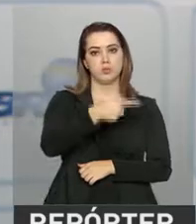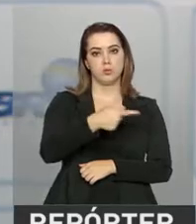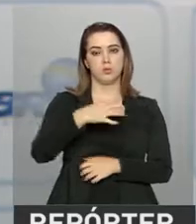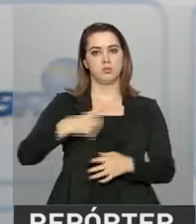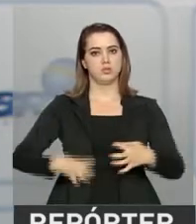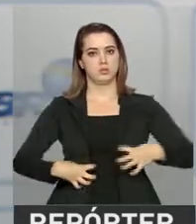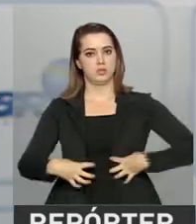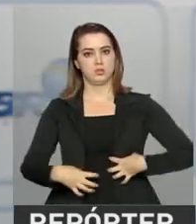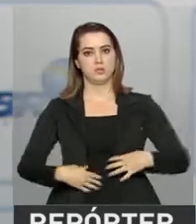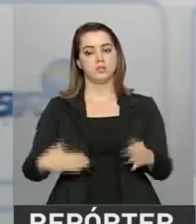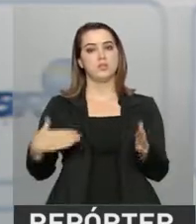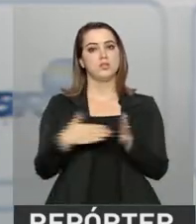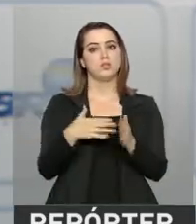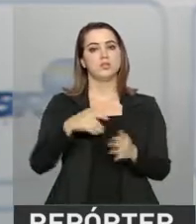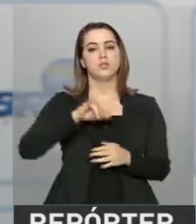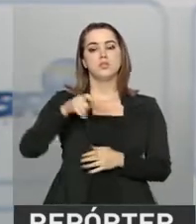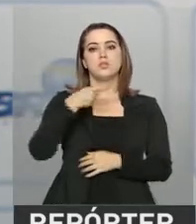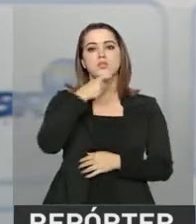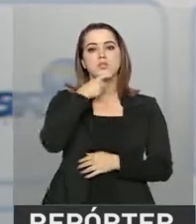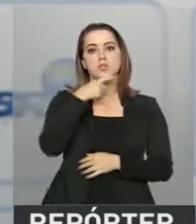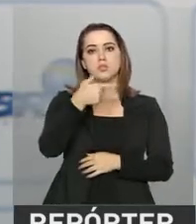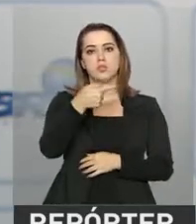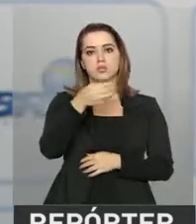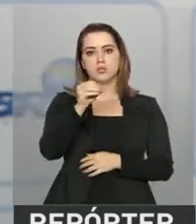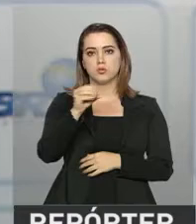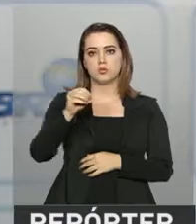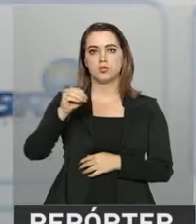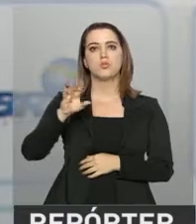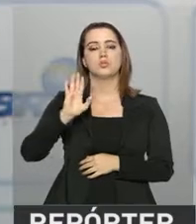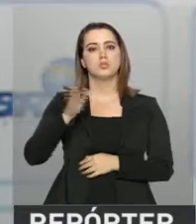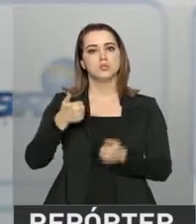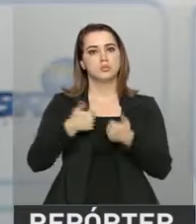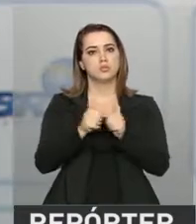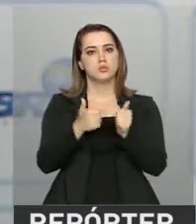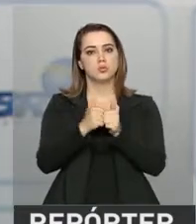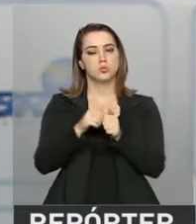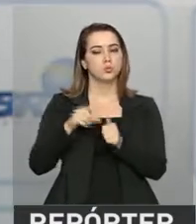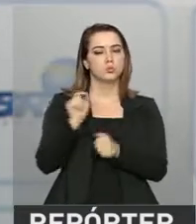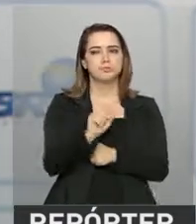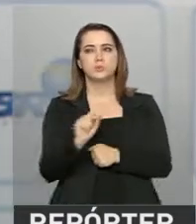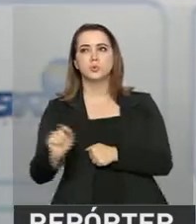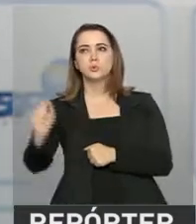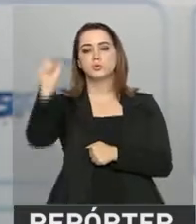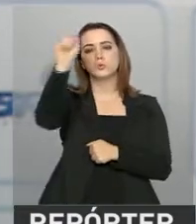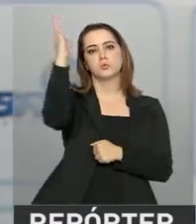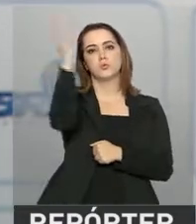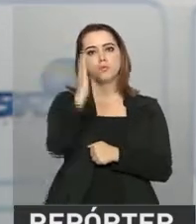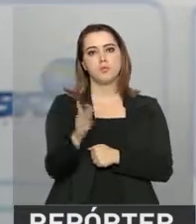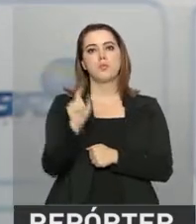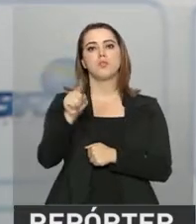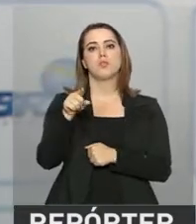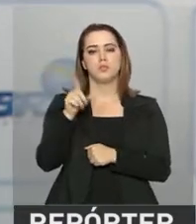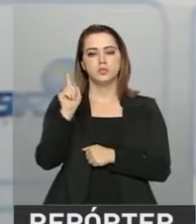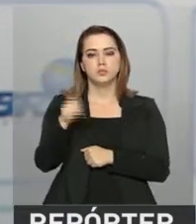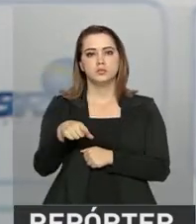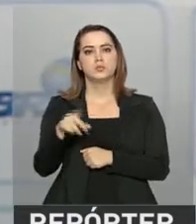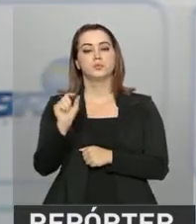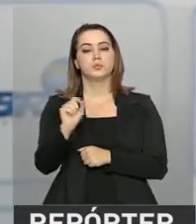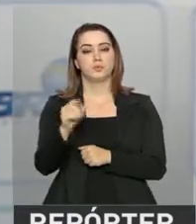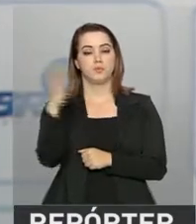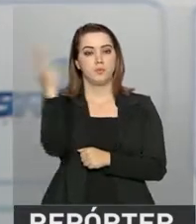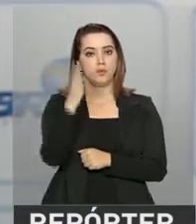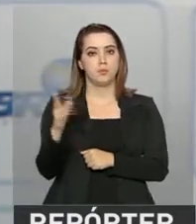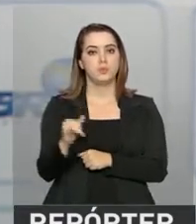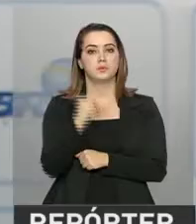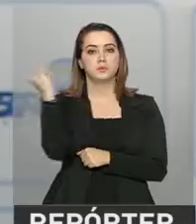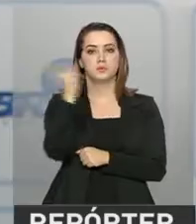até julho desse ano, quase 700 órgãos já foram transportados em todo o Brasil, que é referência mundial em transplantes. De